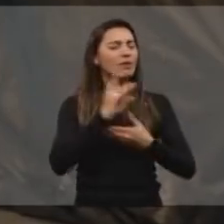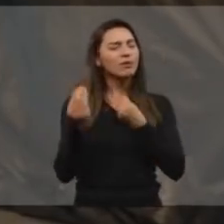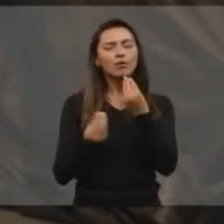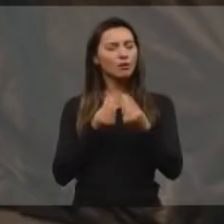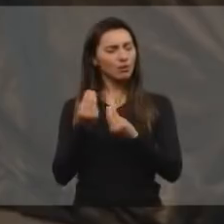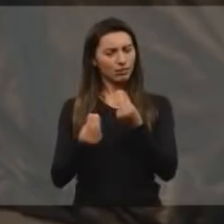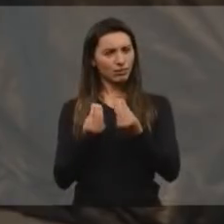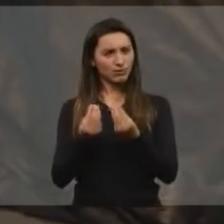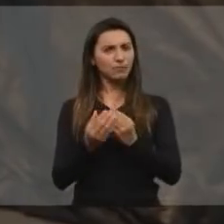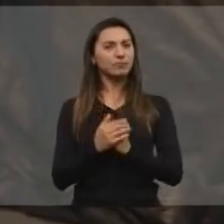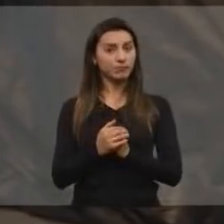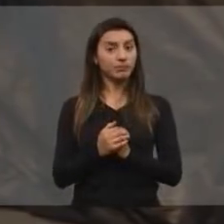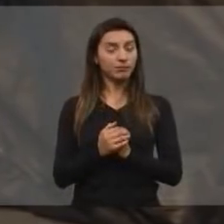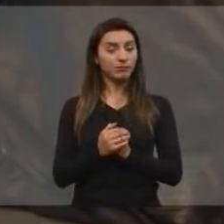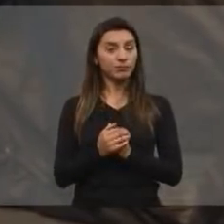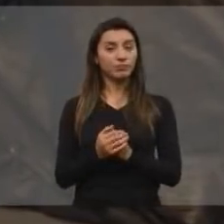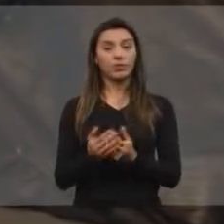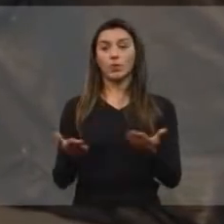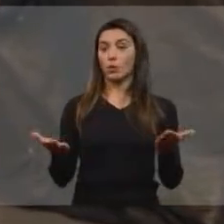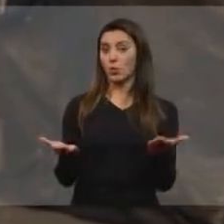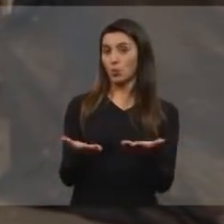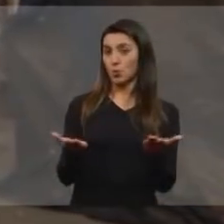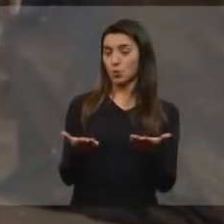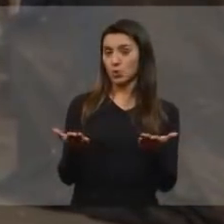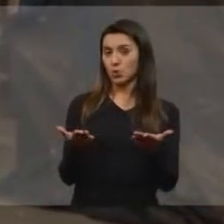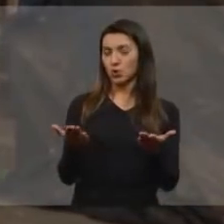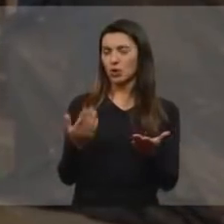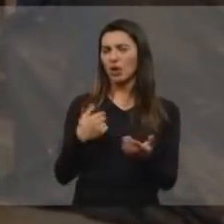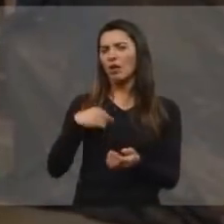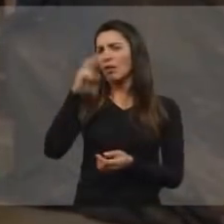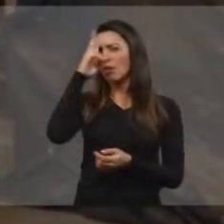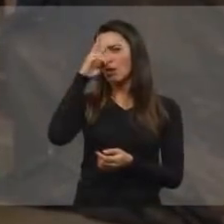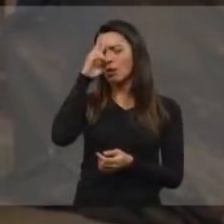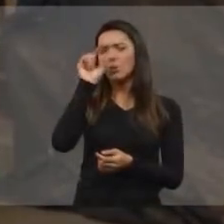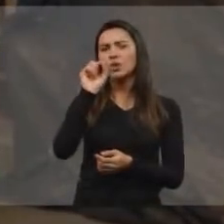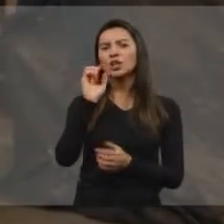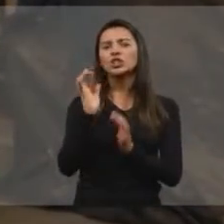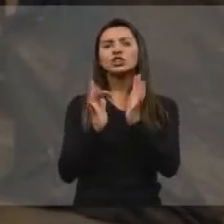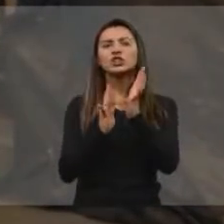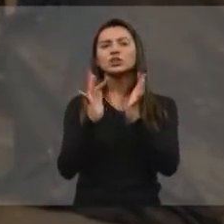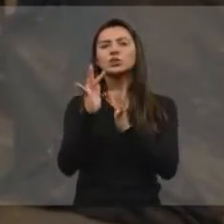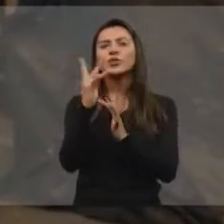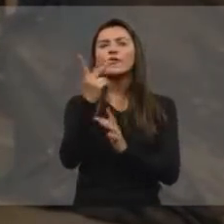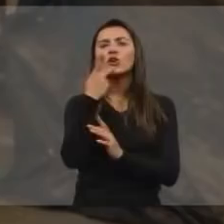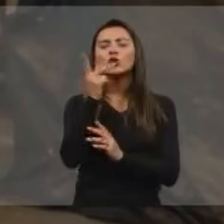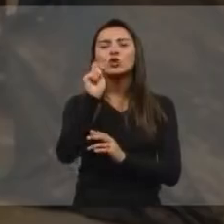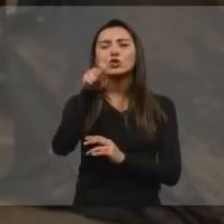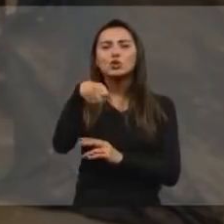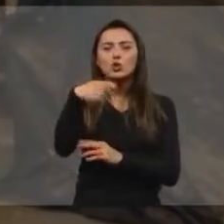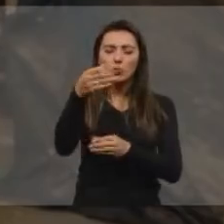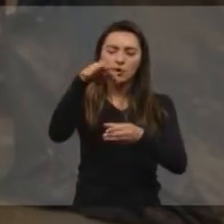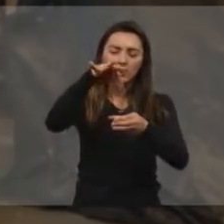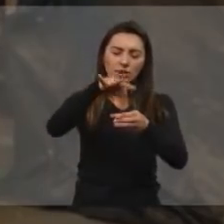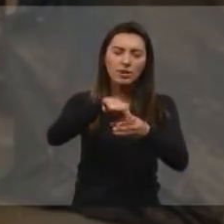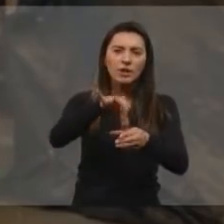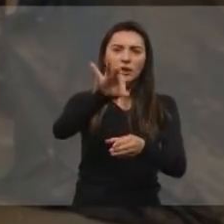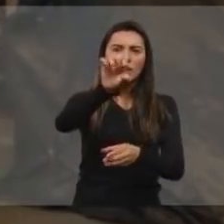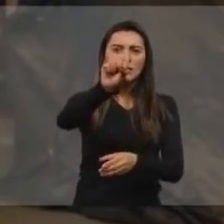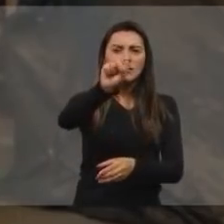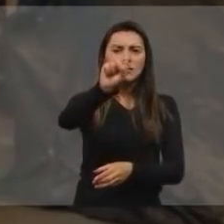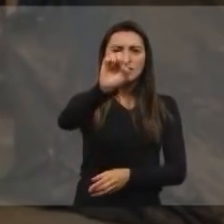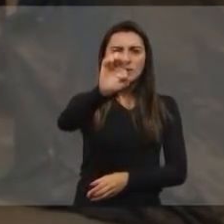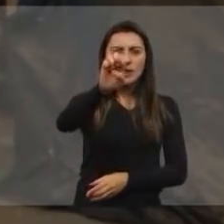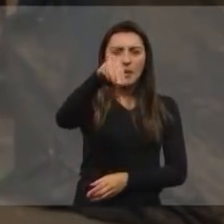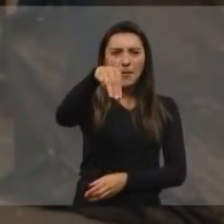e eu começo lembrando que o senhor fala de semente o senhor fala de plantio